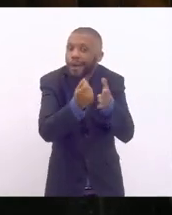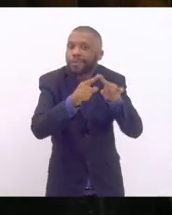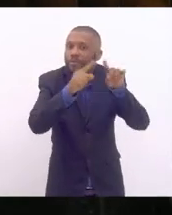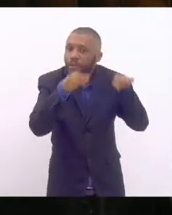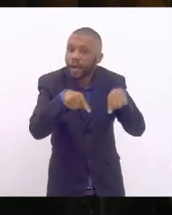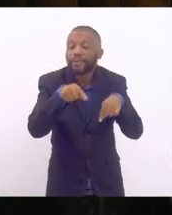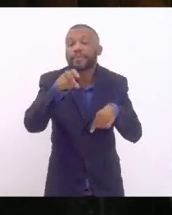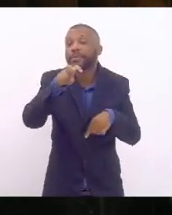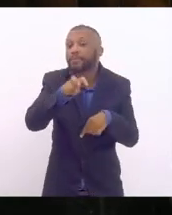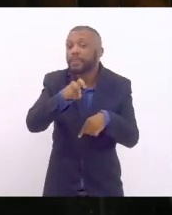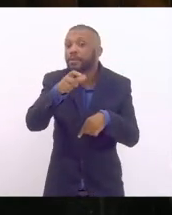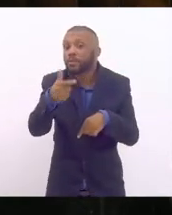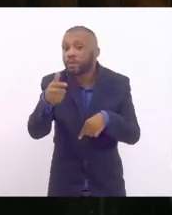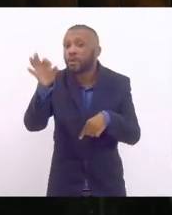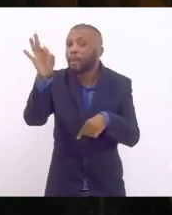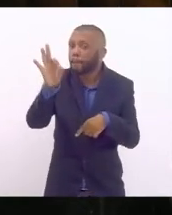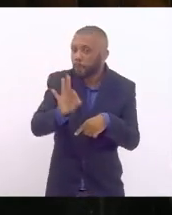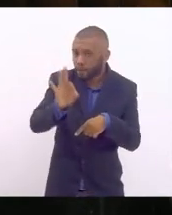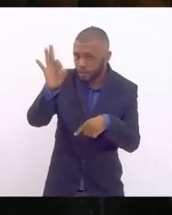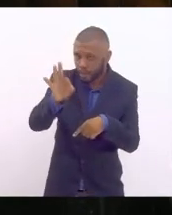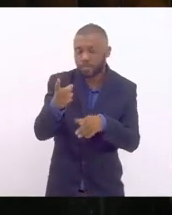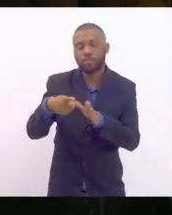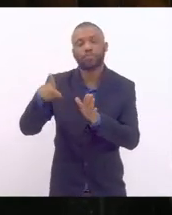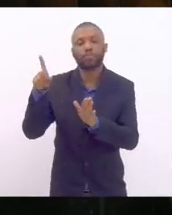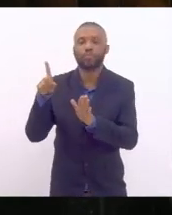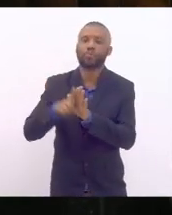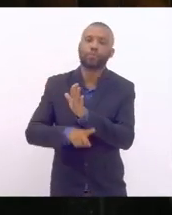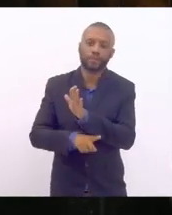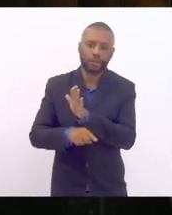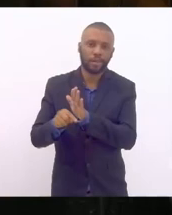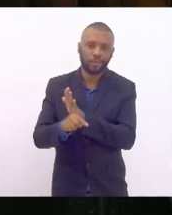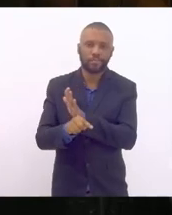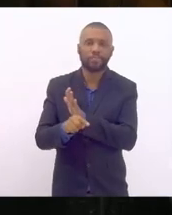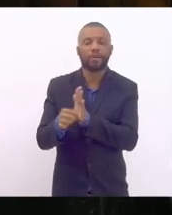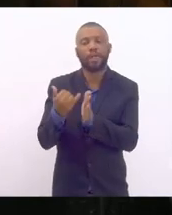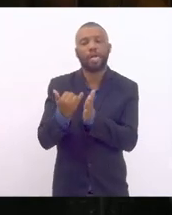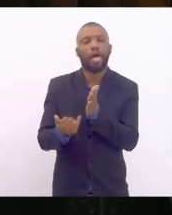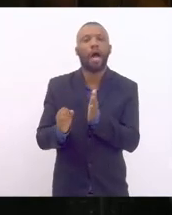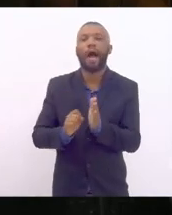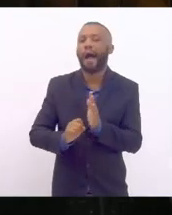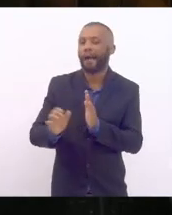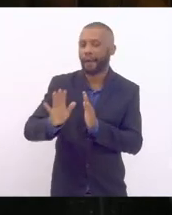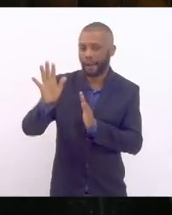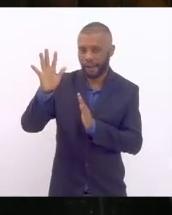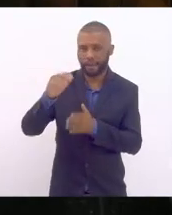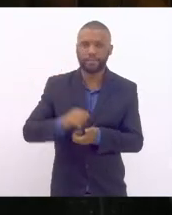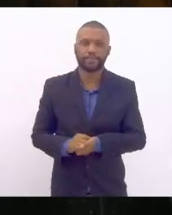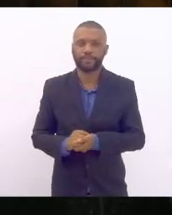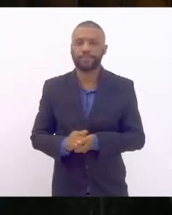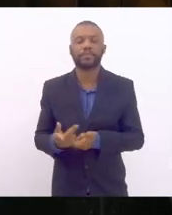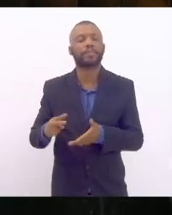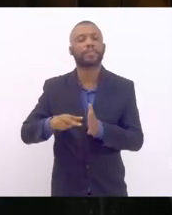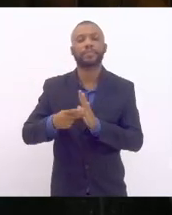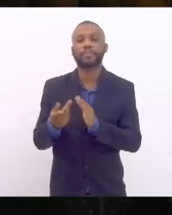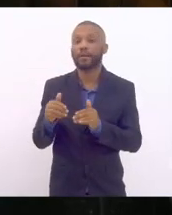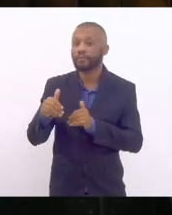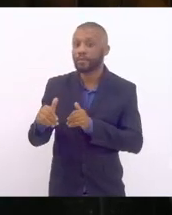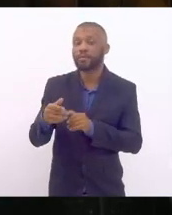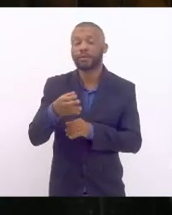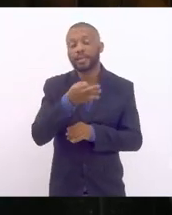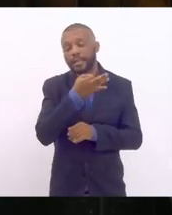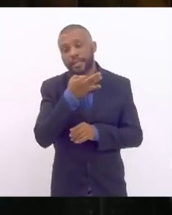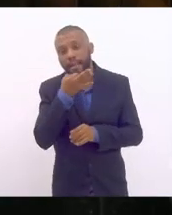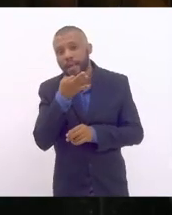por cento 52 por cento de contada é a inflação e seguir Oi e a partir de setembro outubro